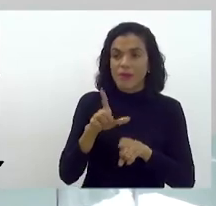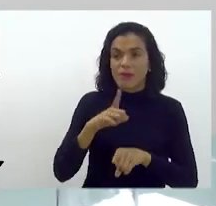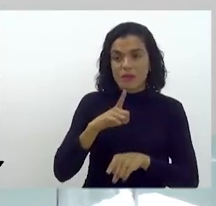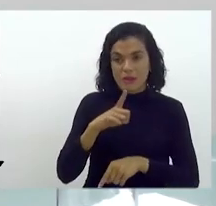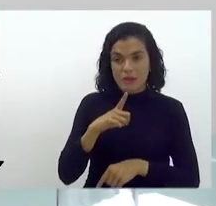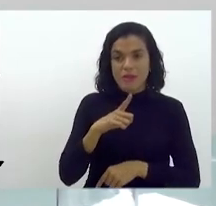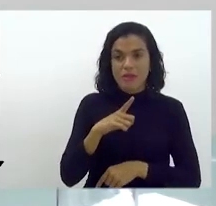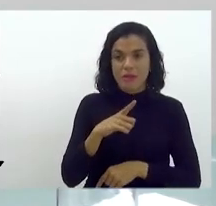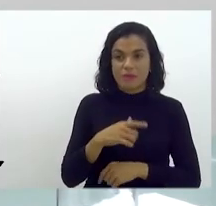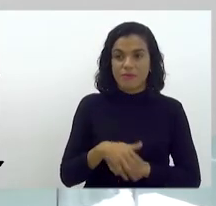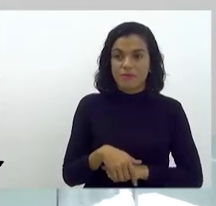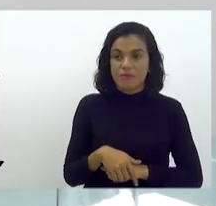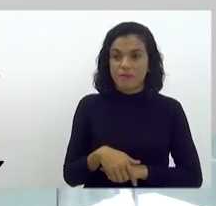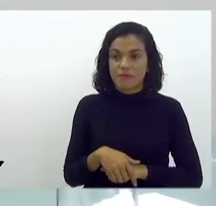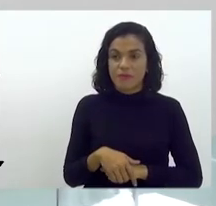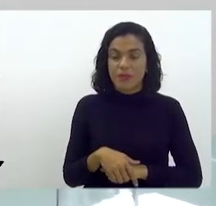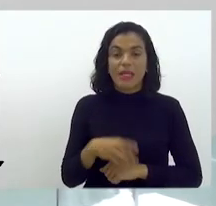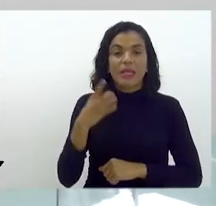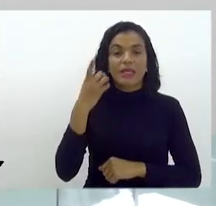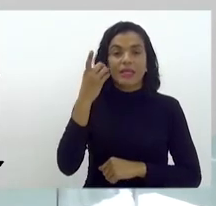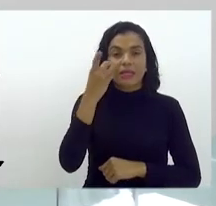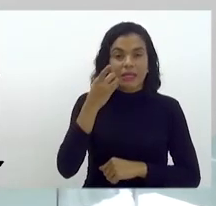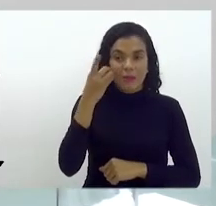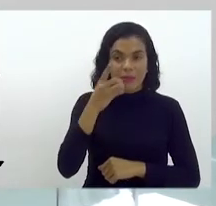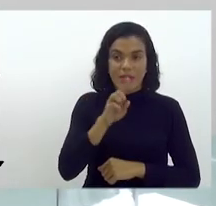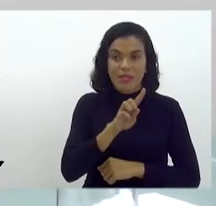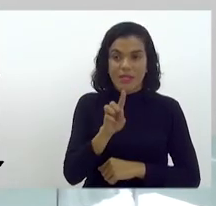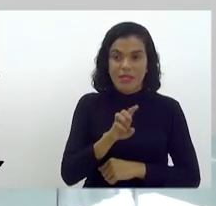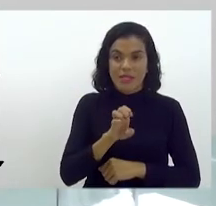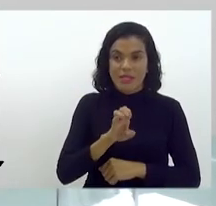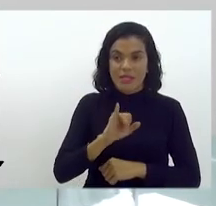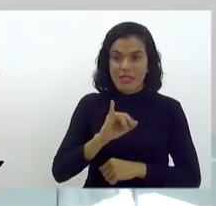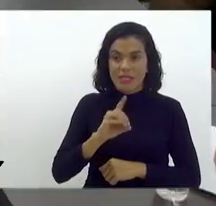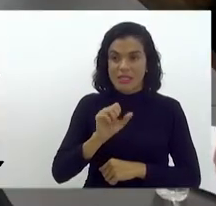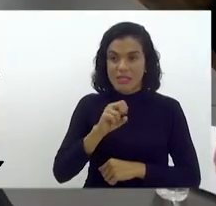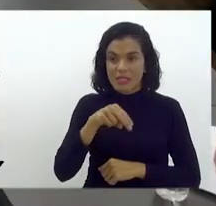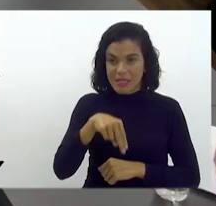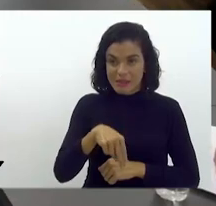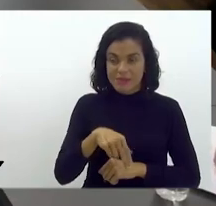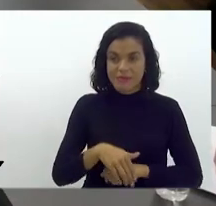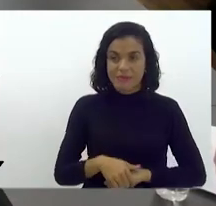com os nossos Delegados deputadas aí Deputado novamente